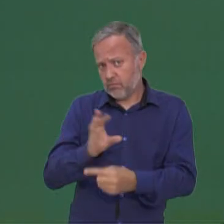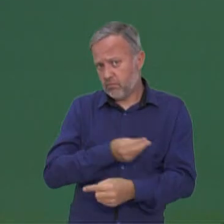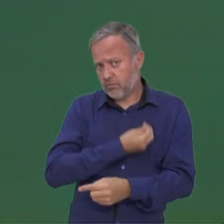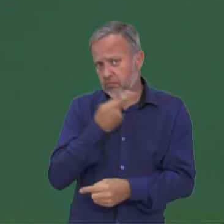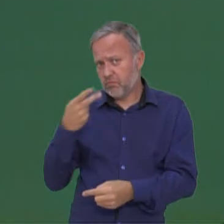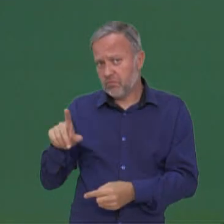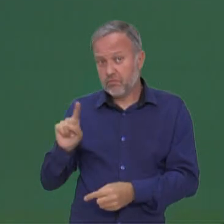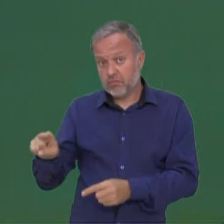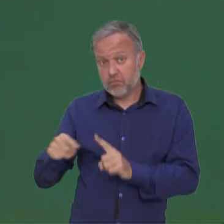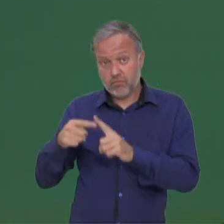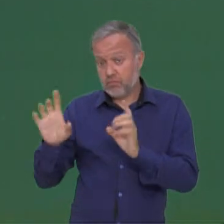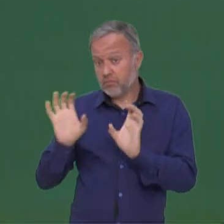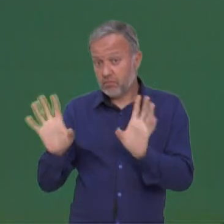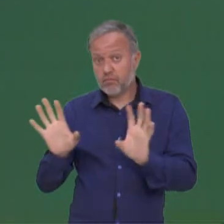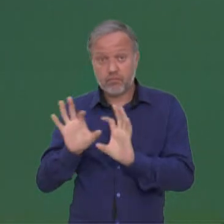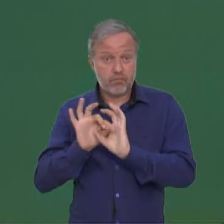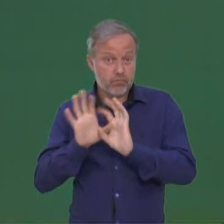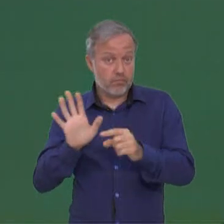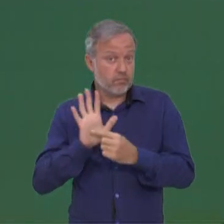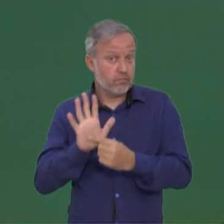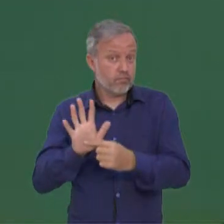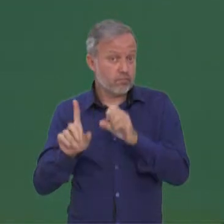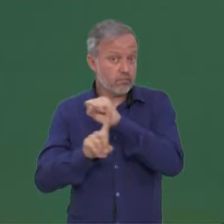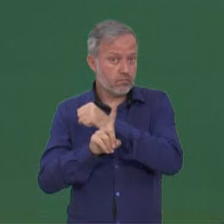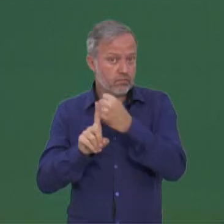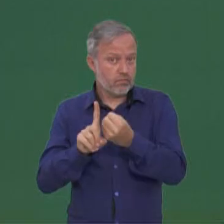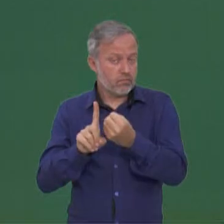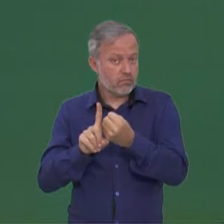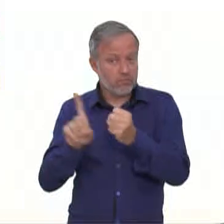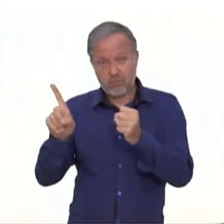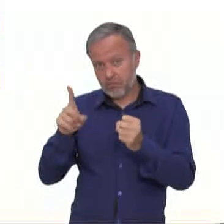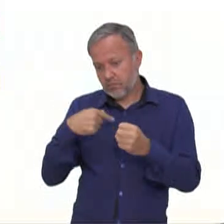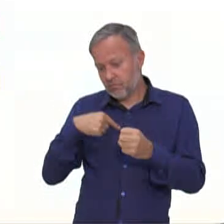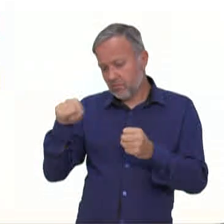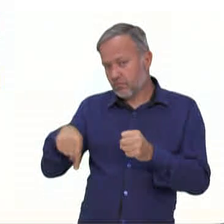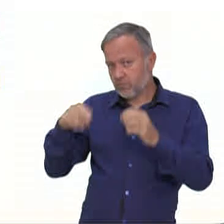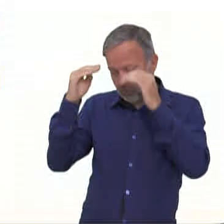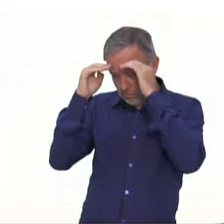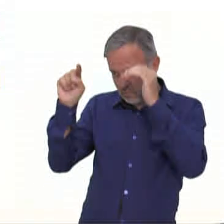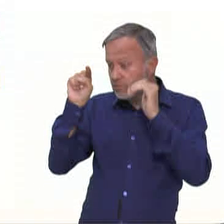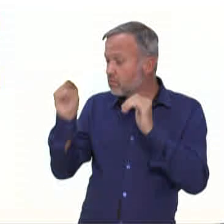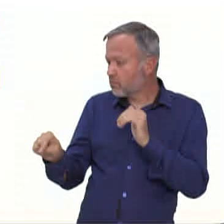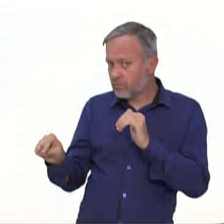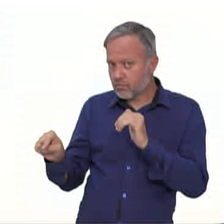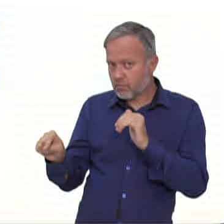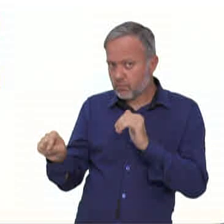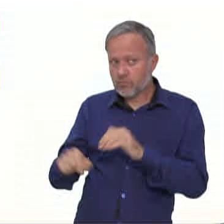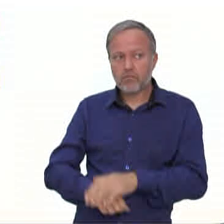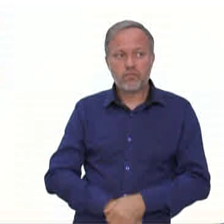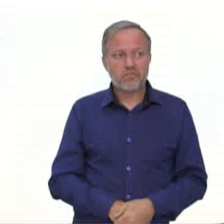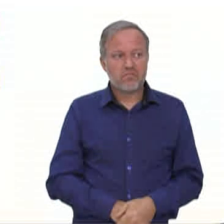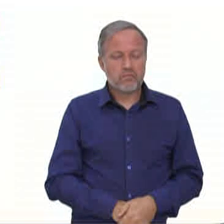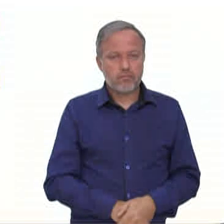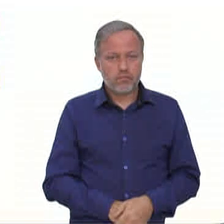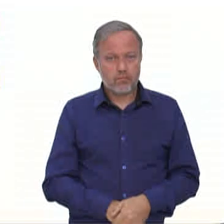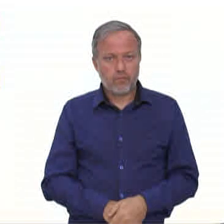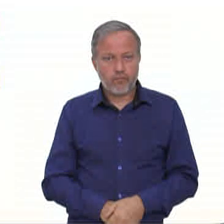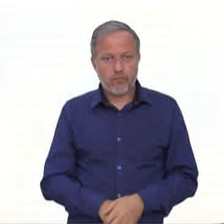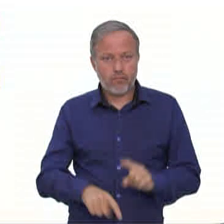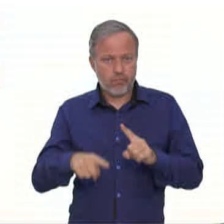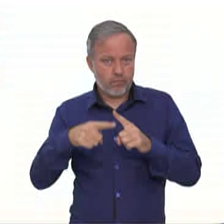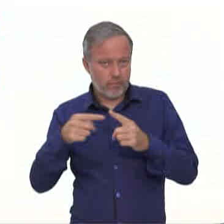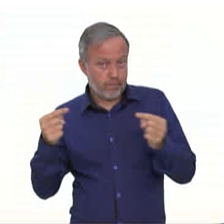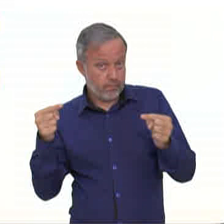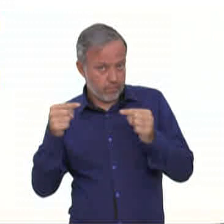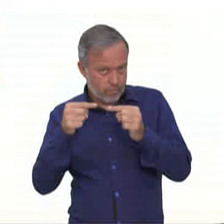não quer que exponha para todo mundo, certo? O objetivo desse gênero biografia é apresentar a vida de